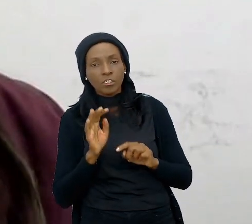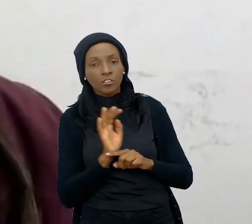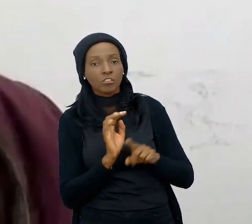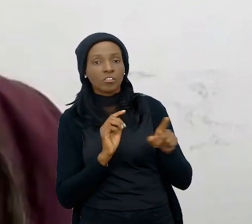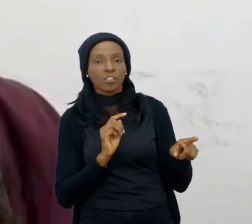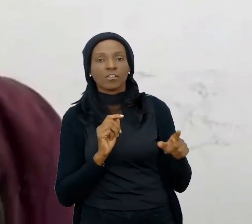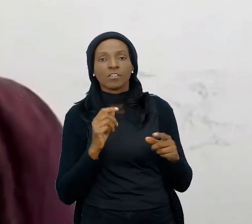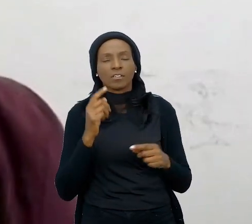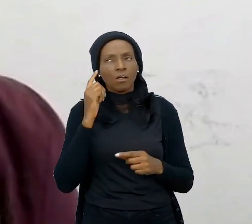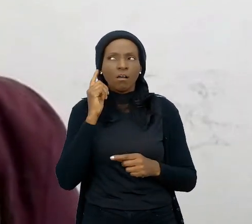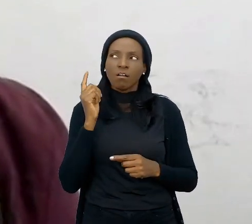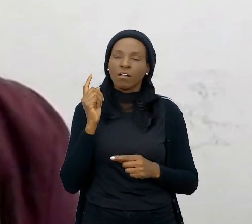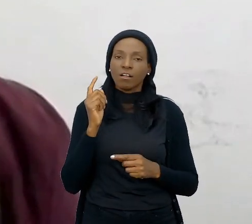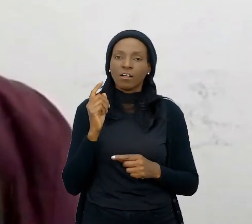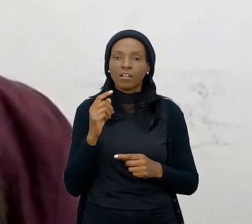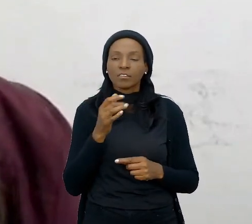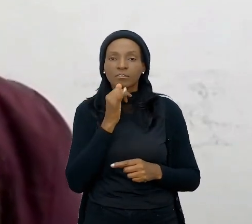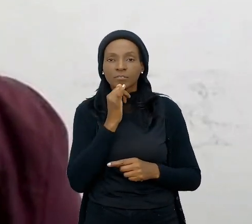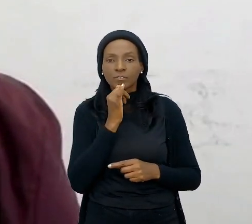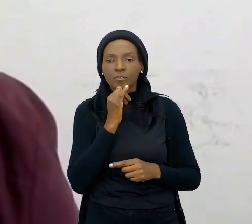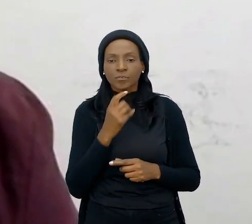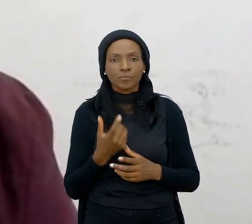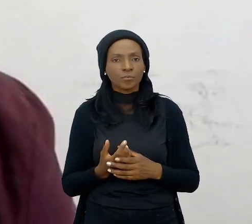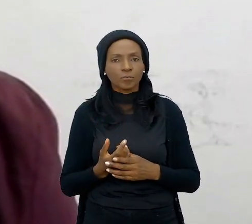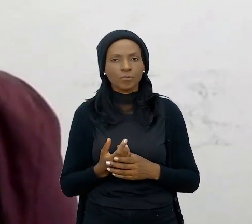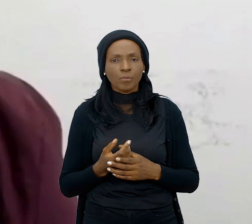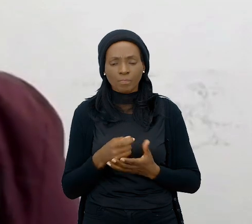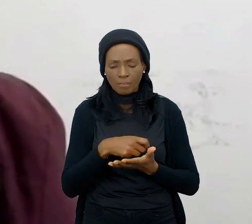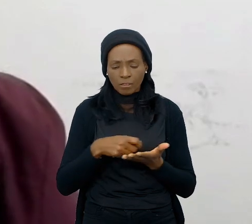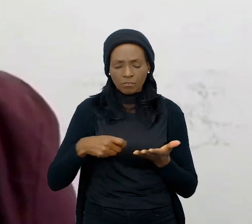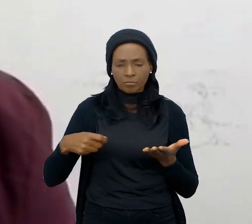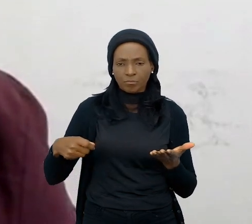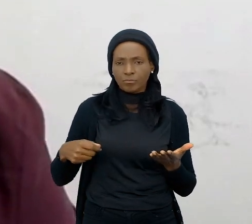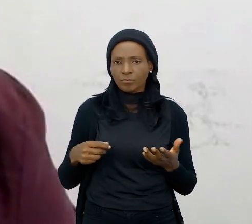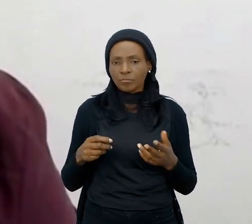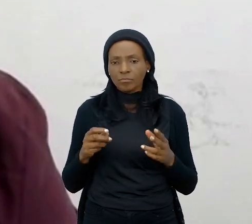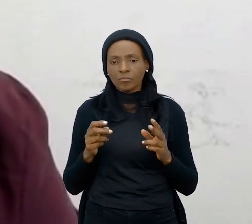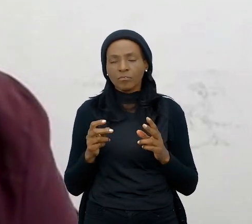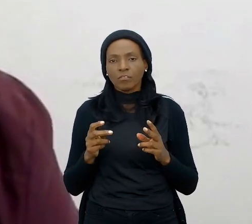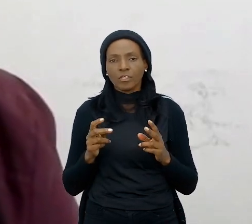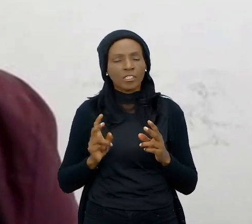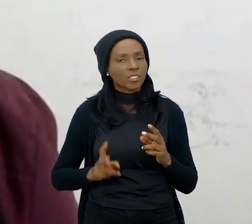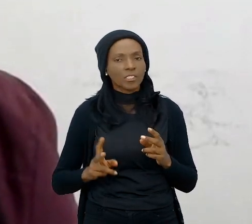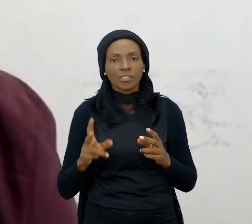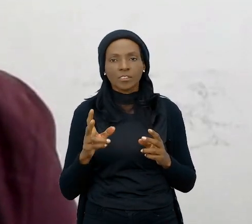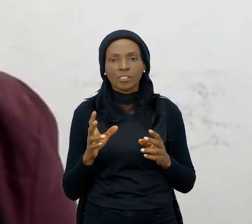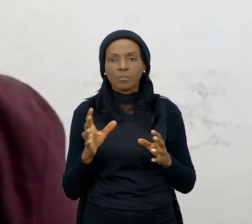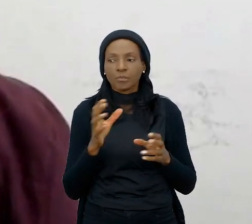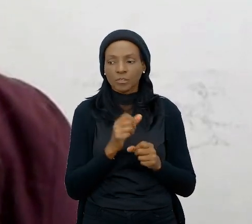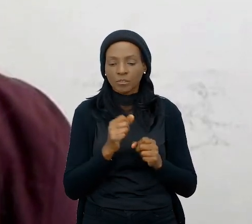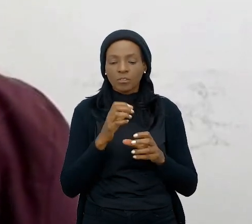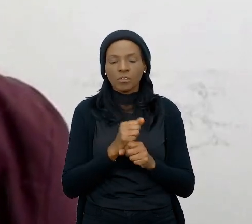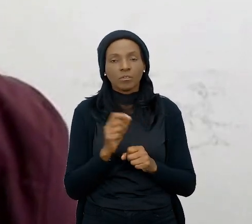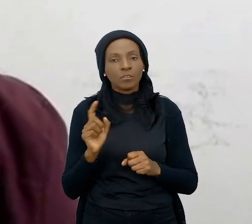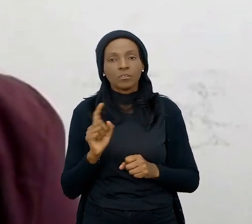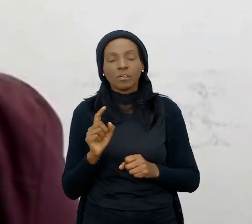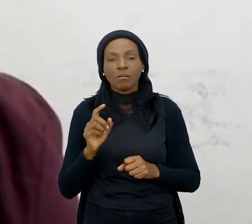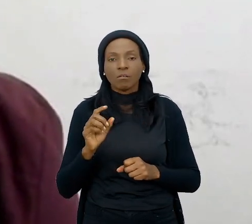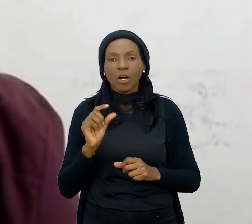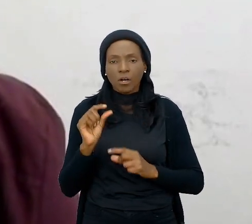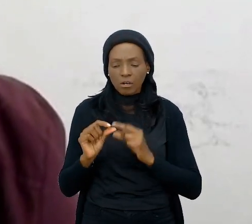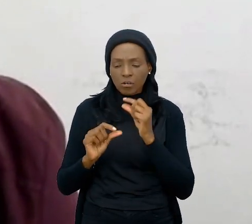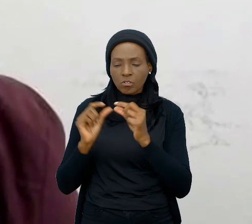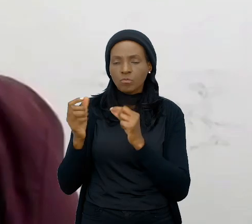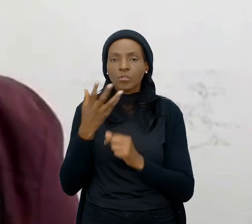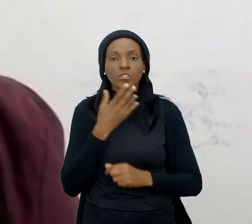exemplo, não necessariamente ela vai sempre escrever de forma aditiva. Com o tempo, as crianças